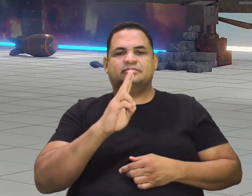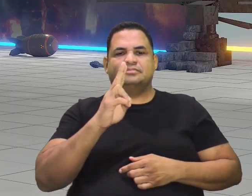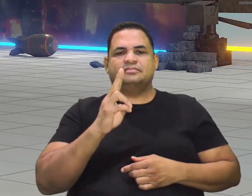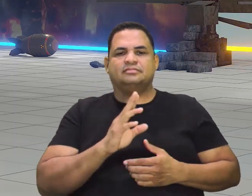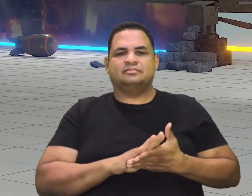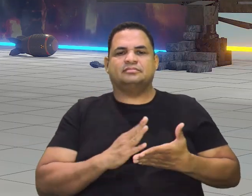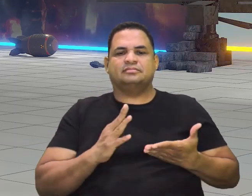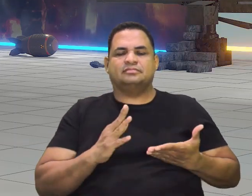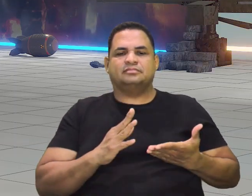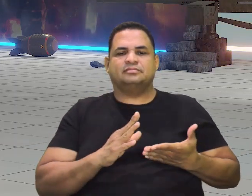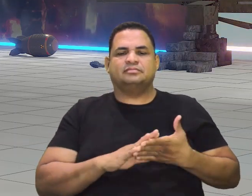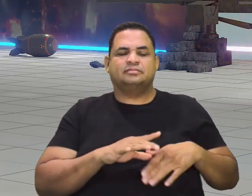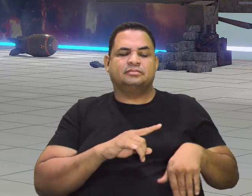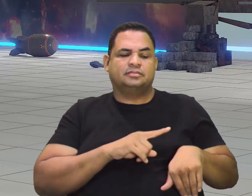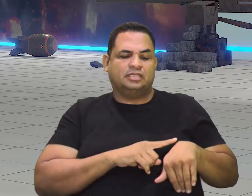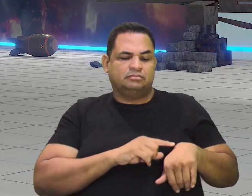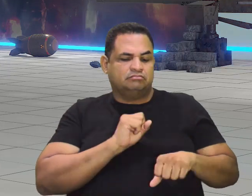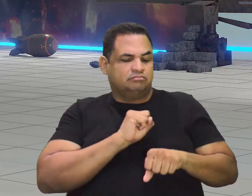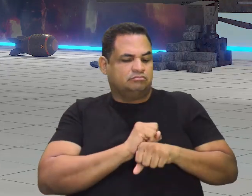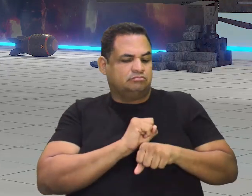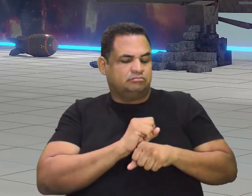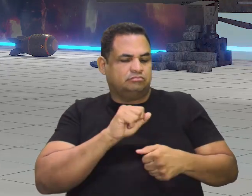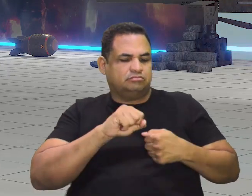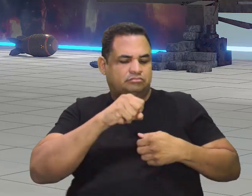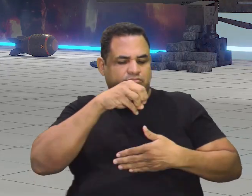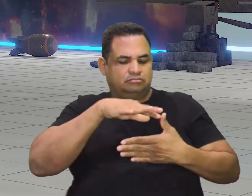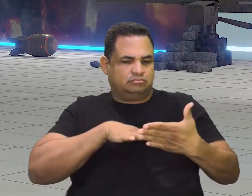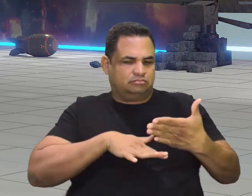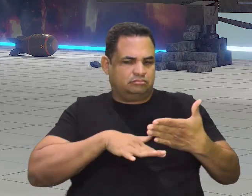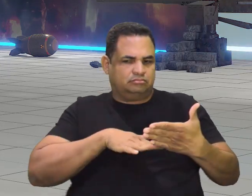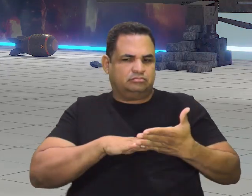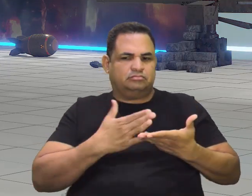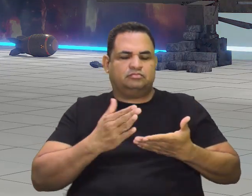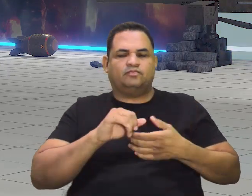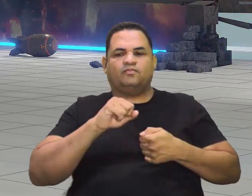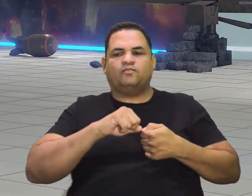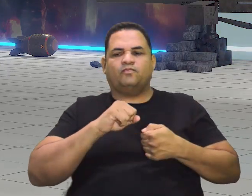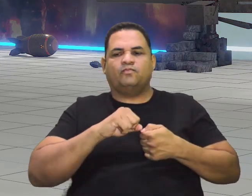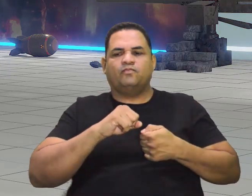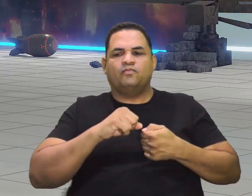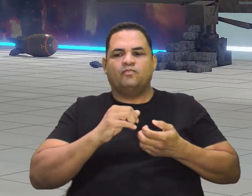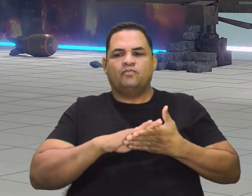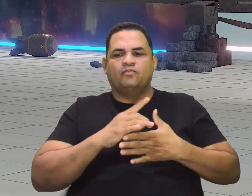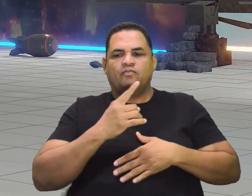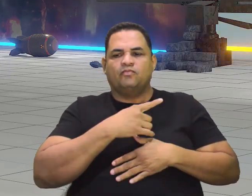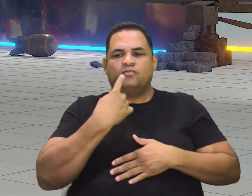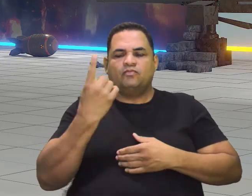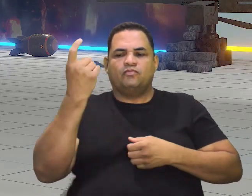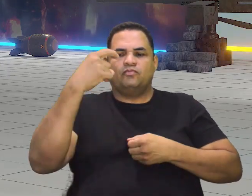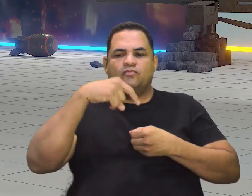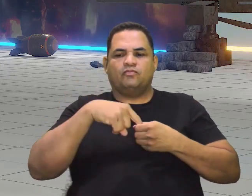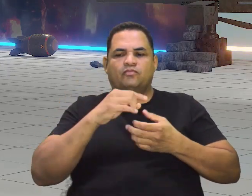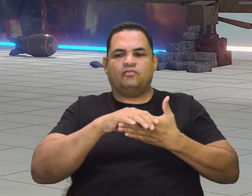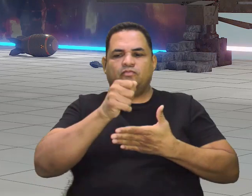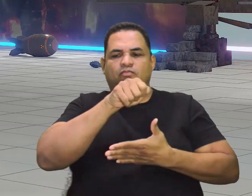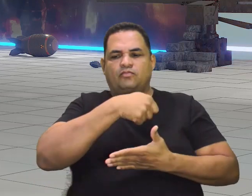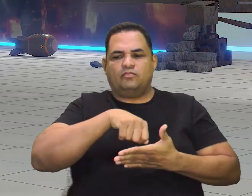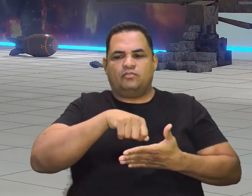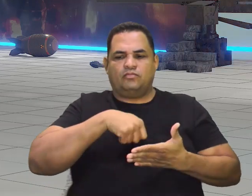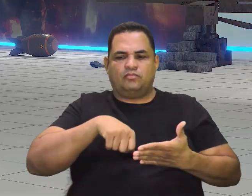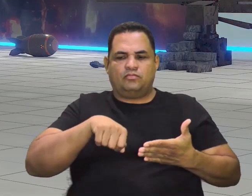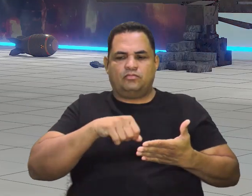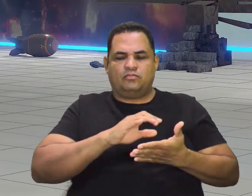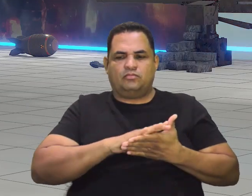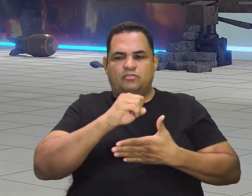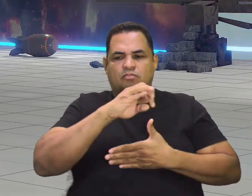continuidade. Eu dei um tempo para vocês fazerem atividade de vocês fizeram atividade, e nós vamos voltar para a correção